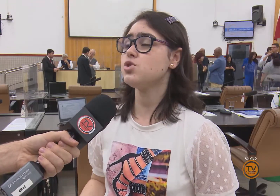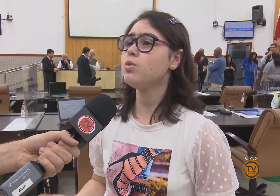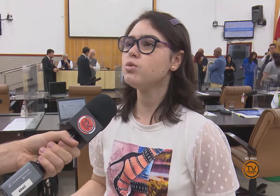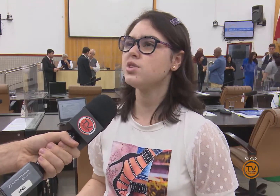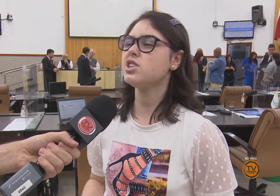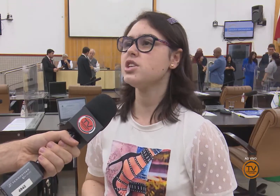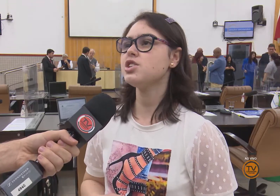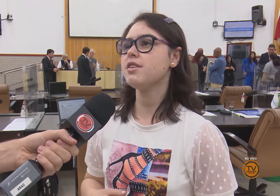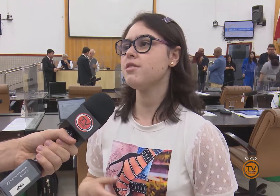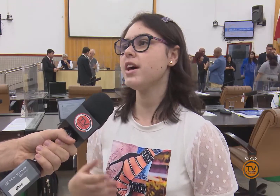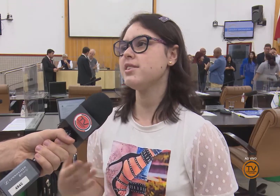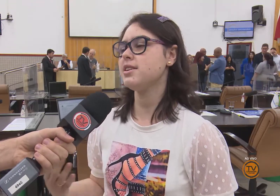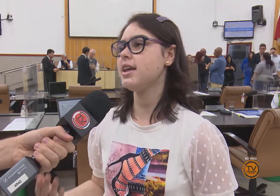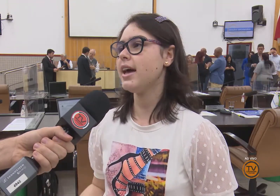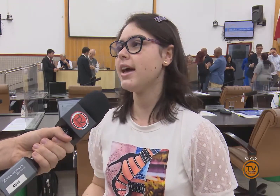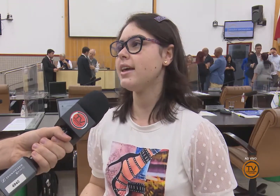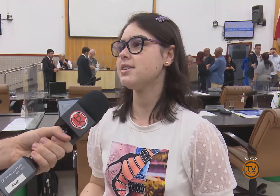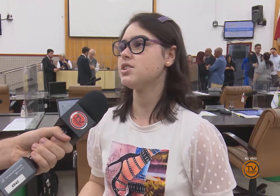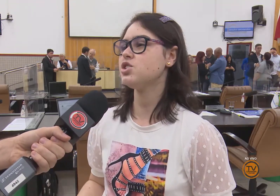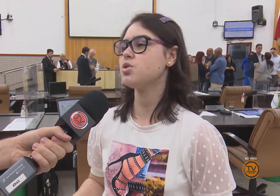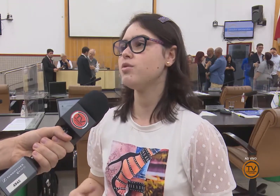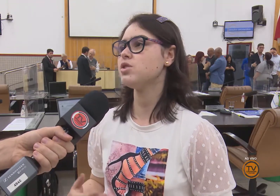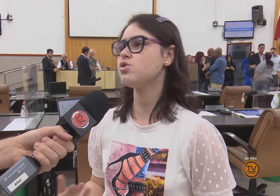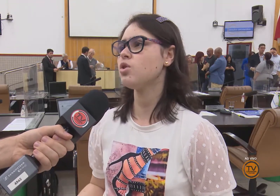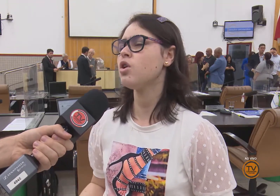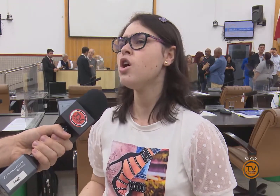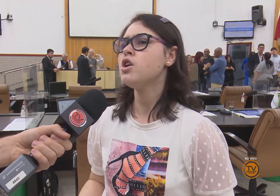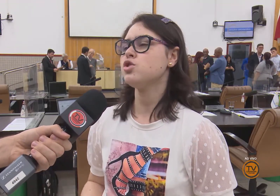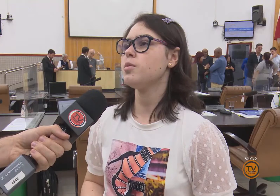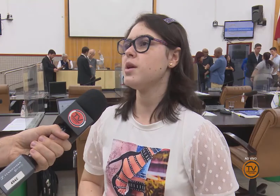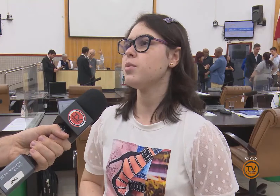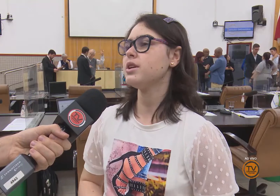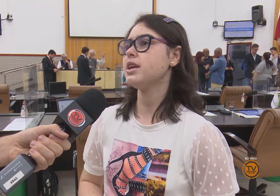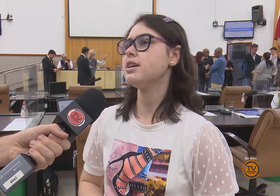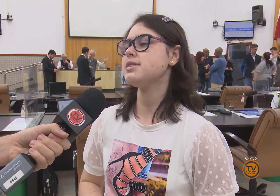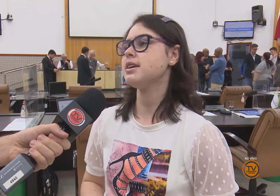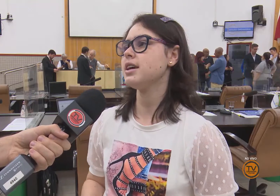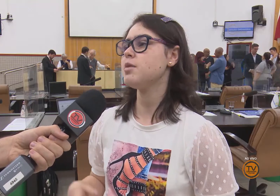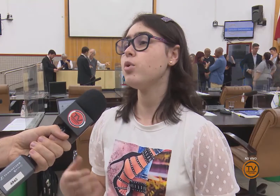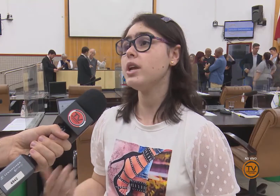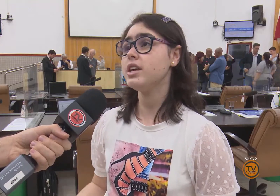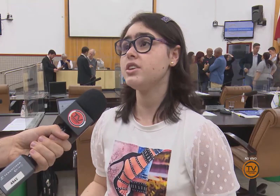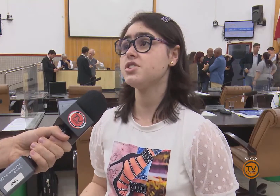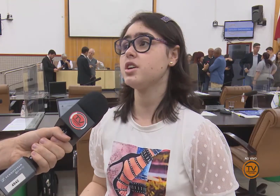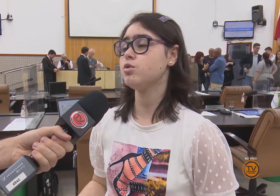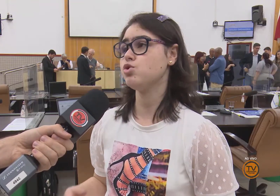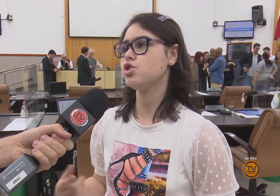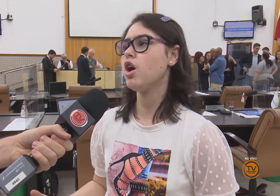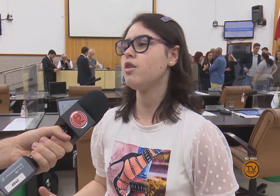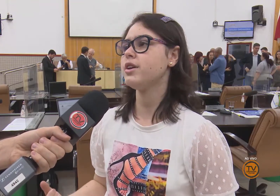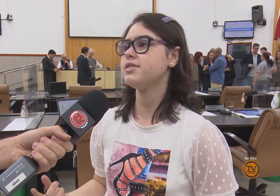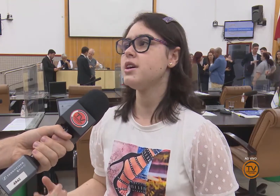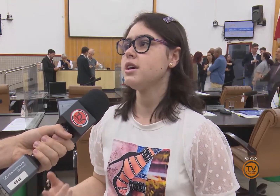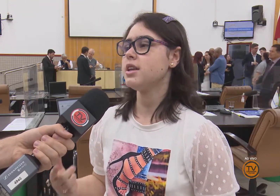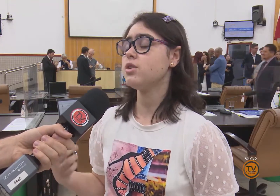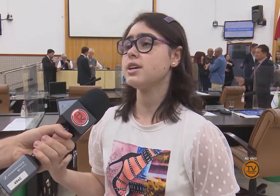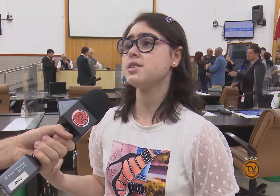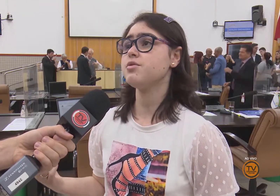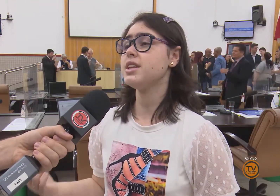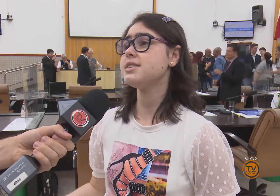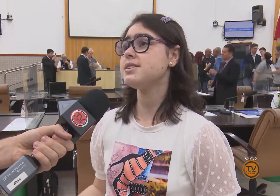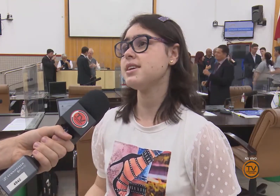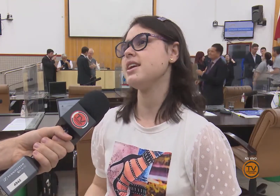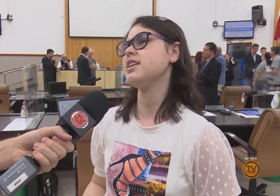colegas, e juntos a gente teve várias ideias, a gente conversou sobre a importância, né, da política, dos jovens,